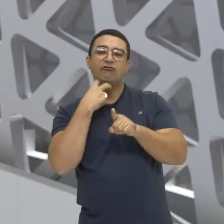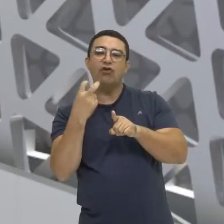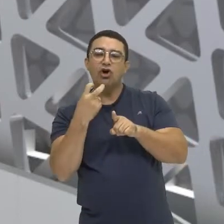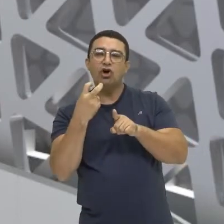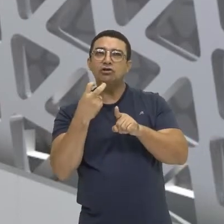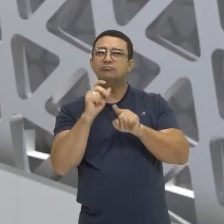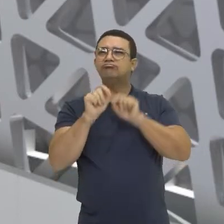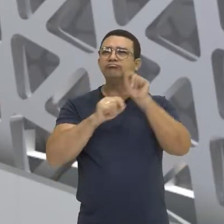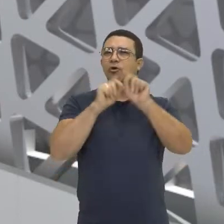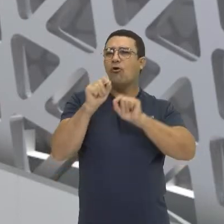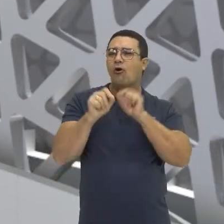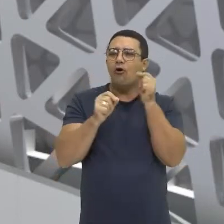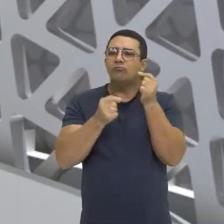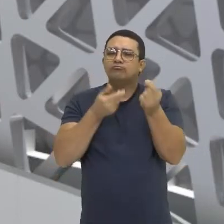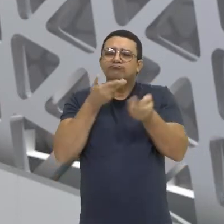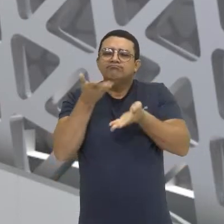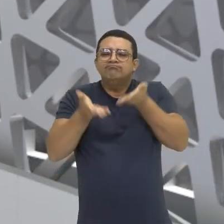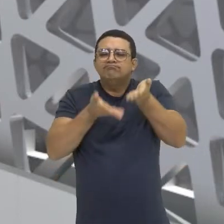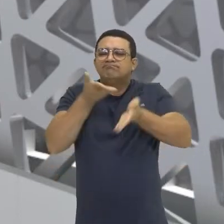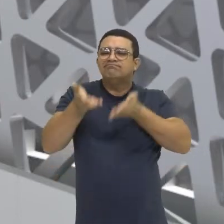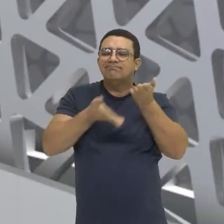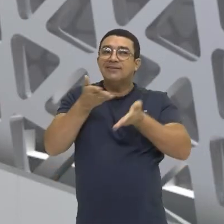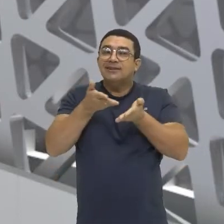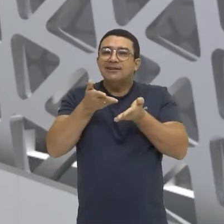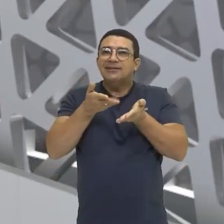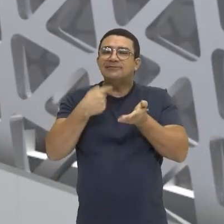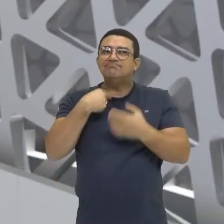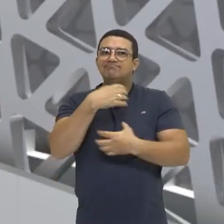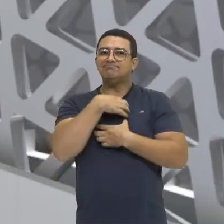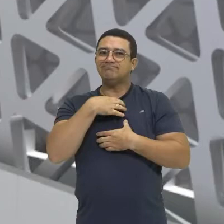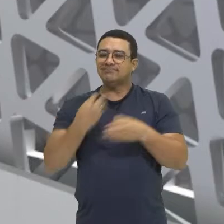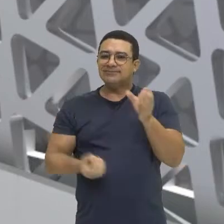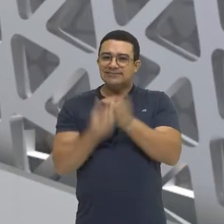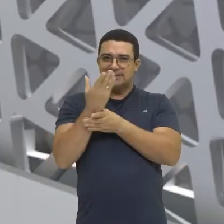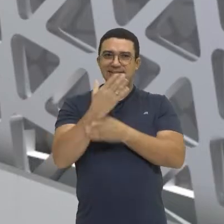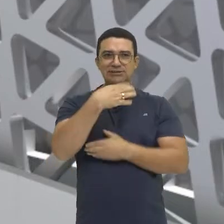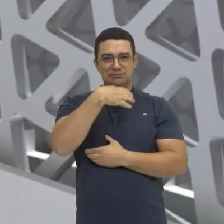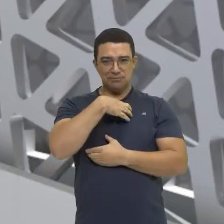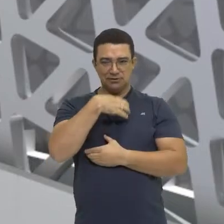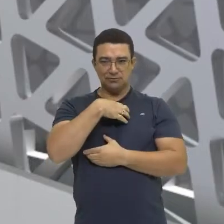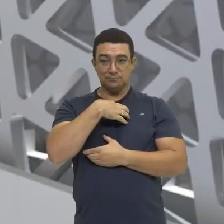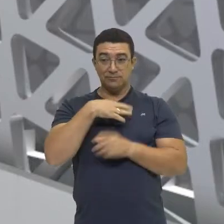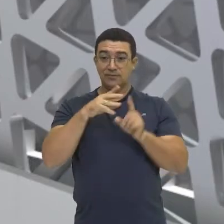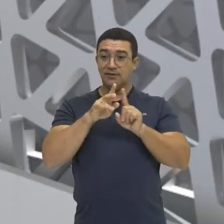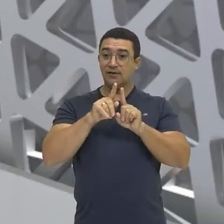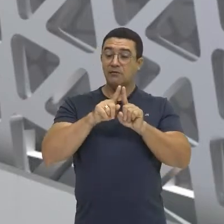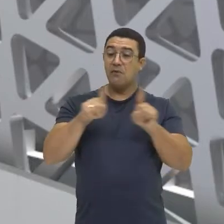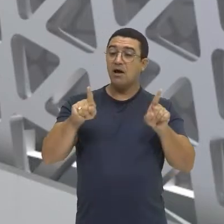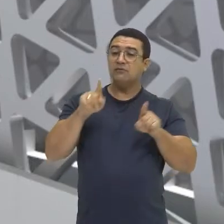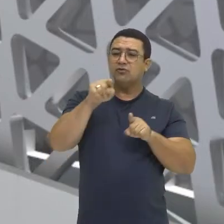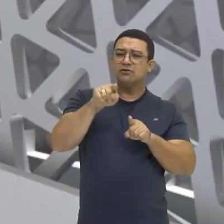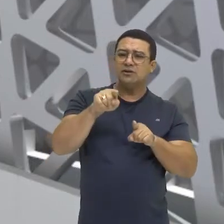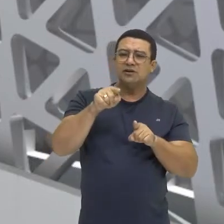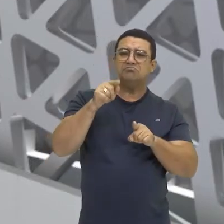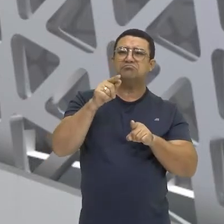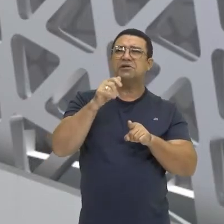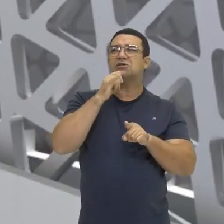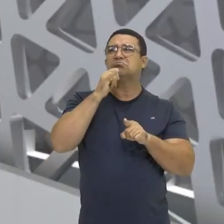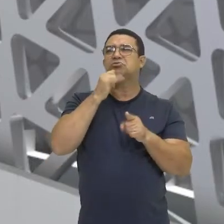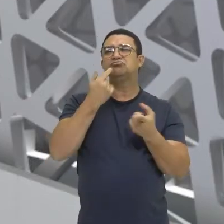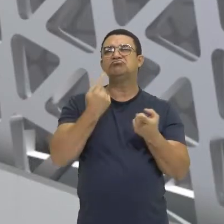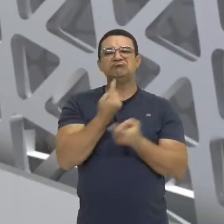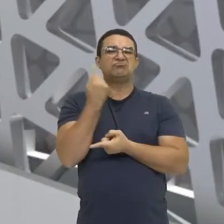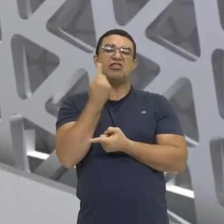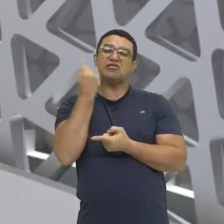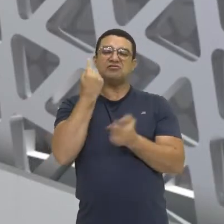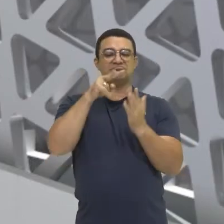palavras, para justamente provocar esse sentimento, né? Agora, quando você faz essa leitura sozinho,